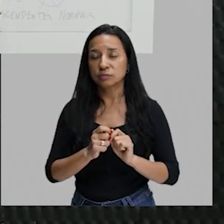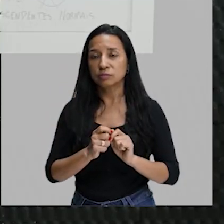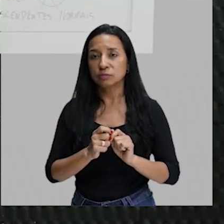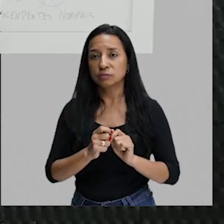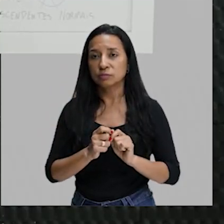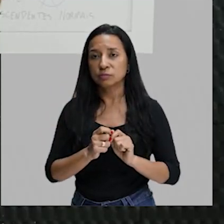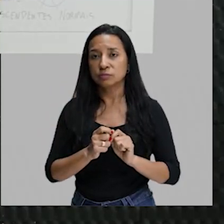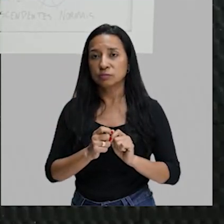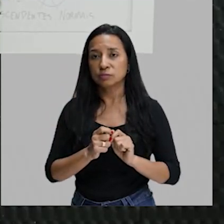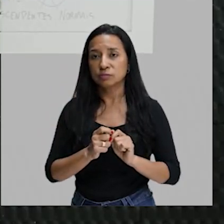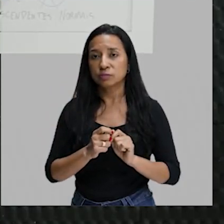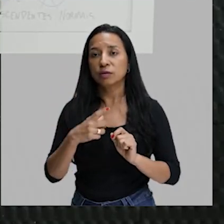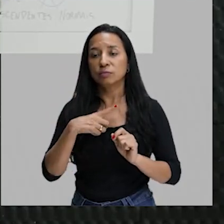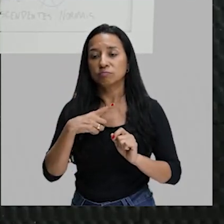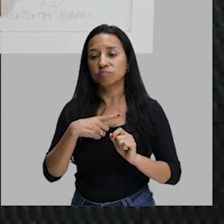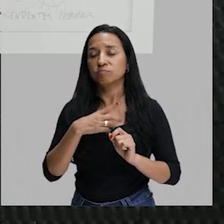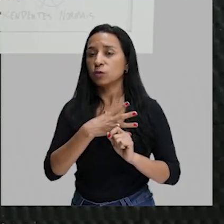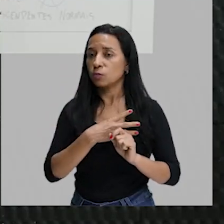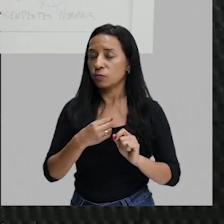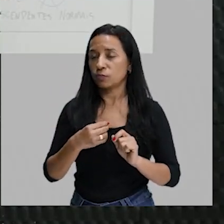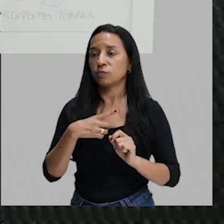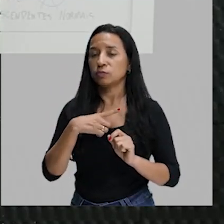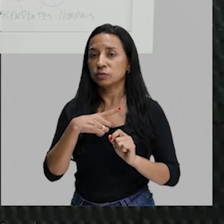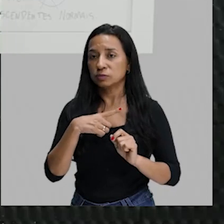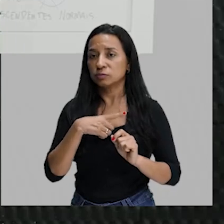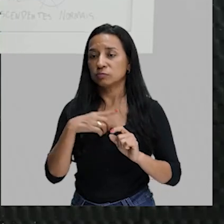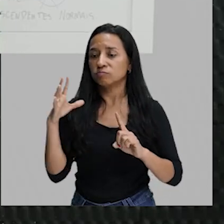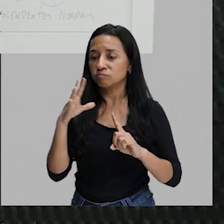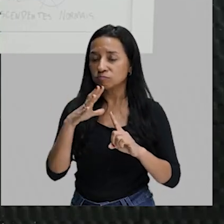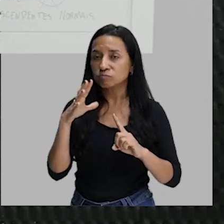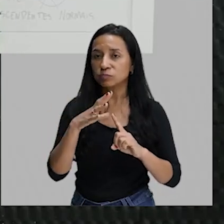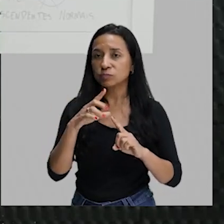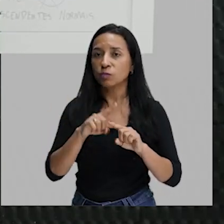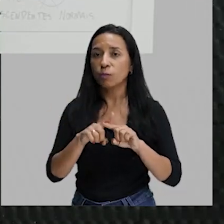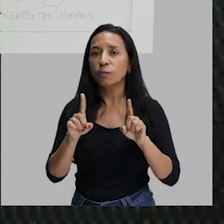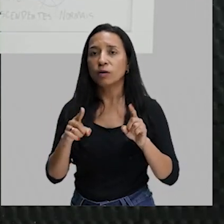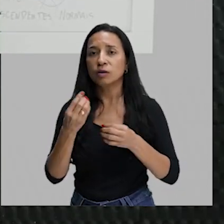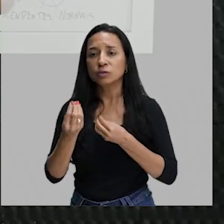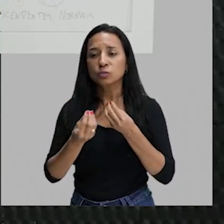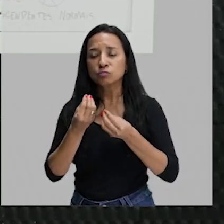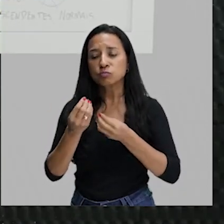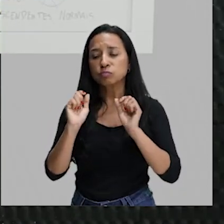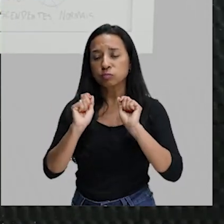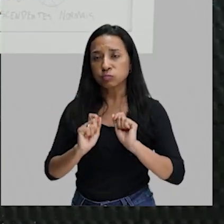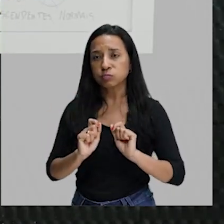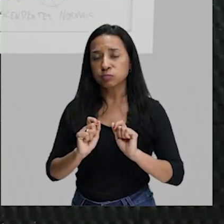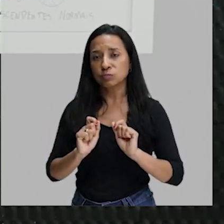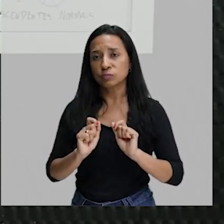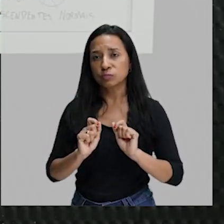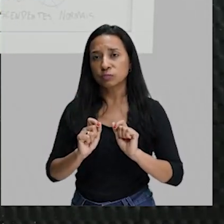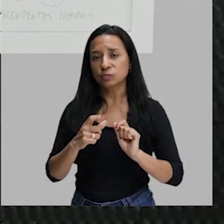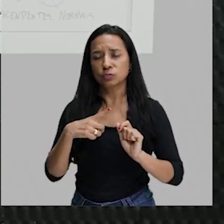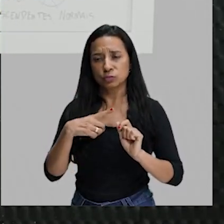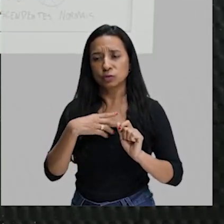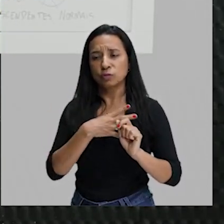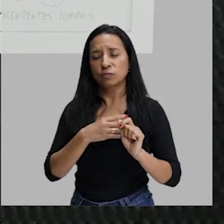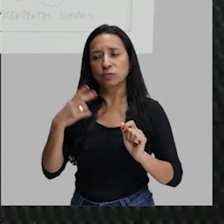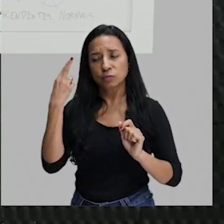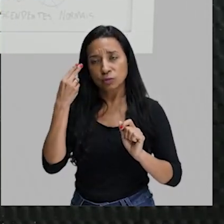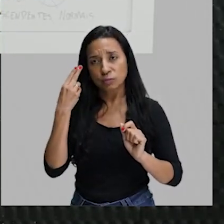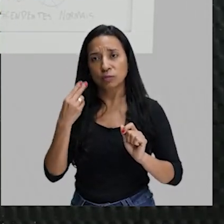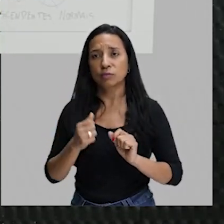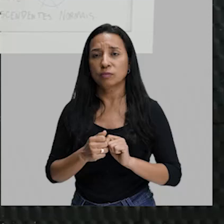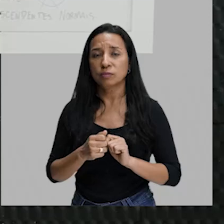Ele gera um indivíduo aqui que é afetado. Mas olha aqui a probabilidade de ele gerar um filho que é